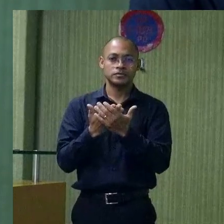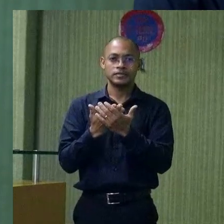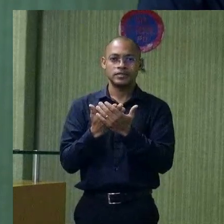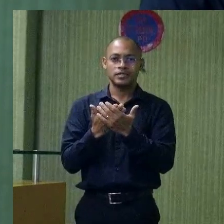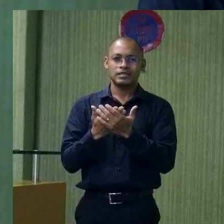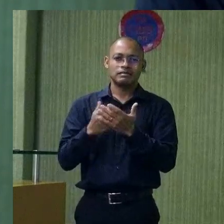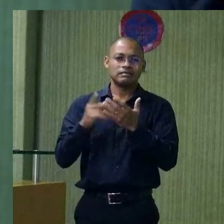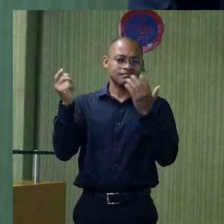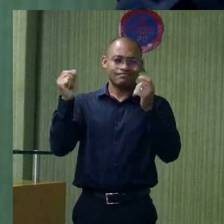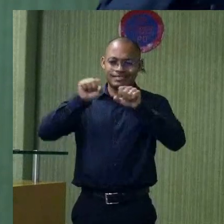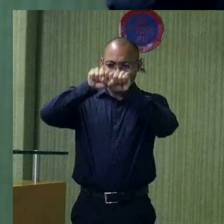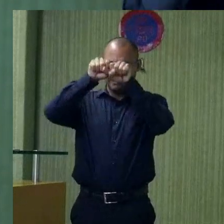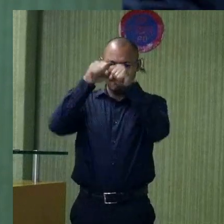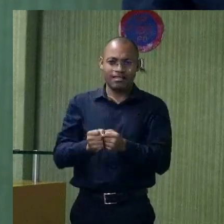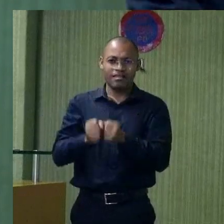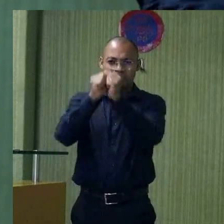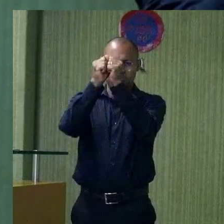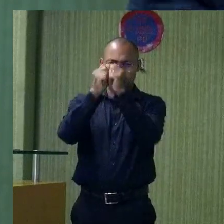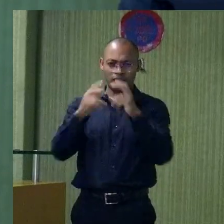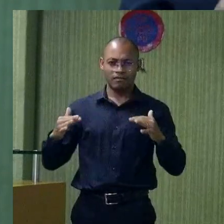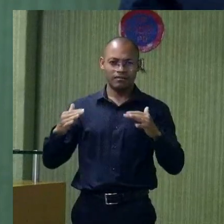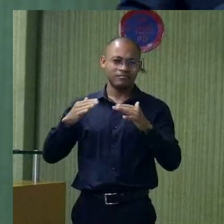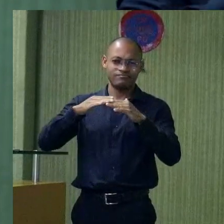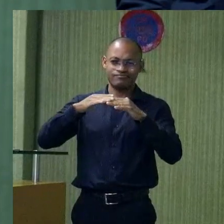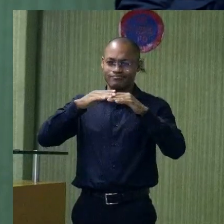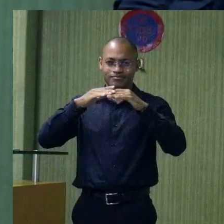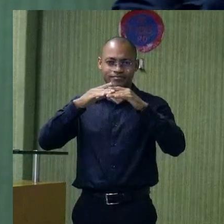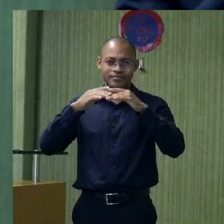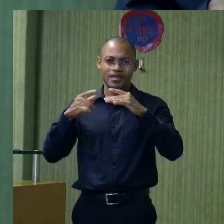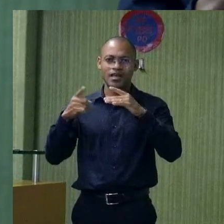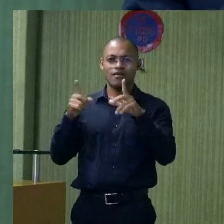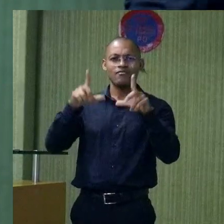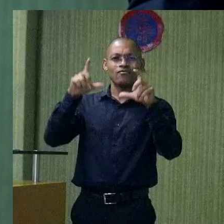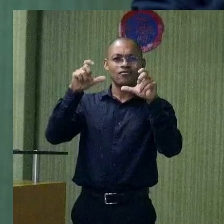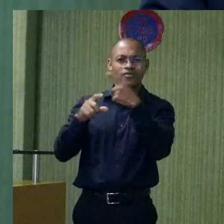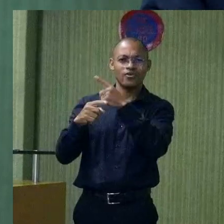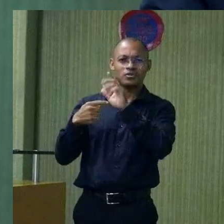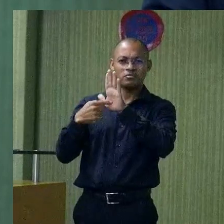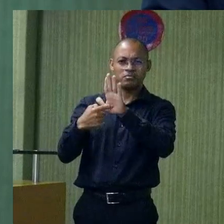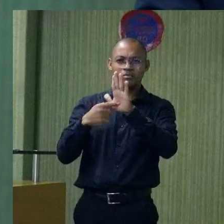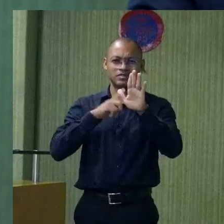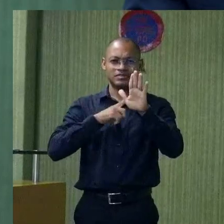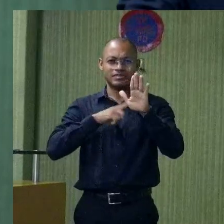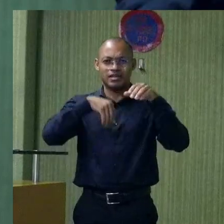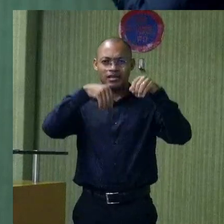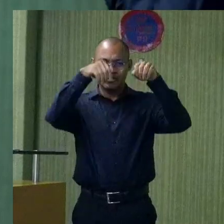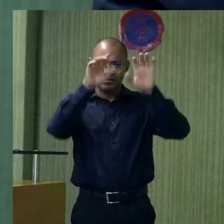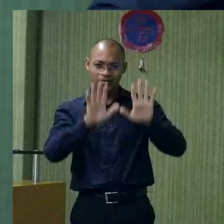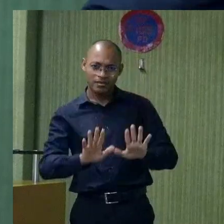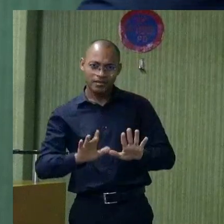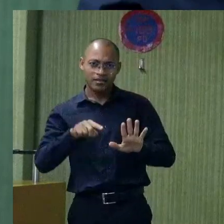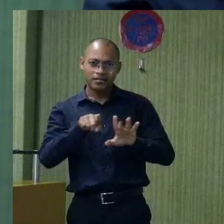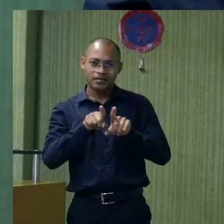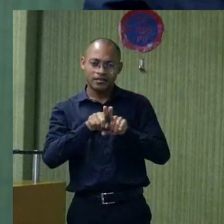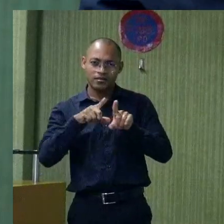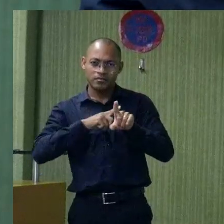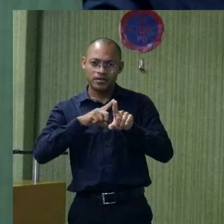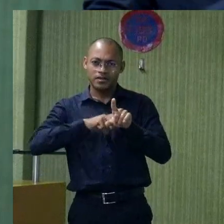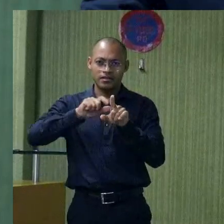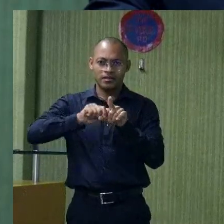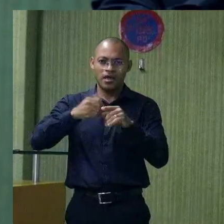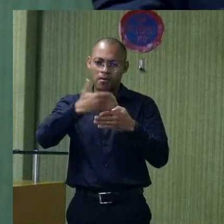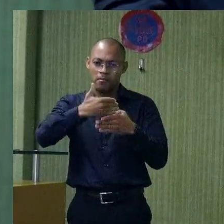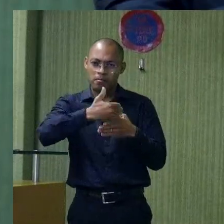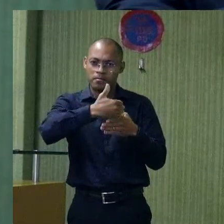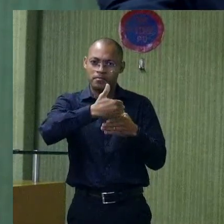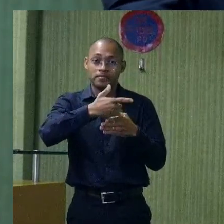danificadas né ali a gente vê mais uma foto ali com a barca na cortina mas também tem no forro né então nós